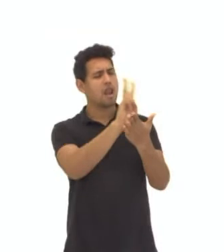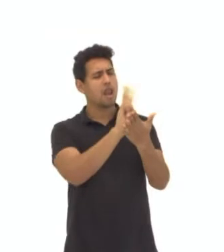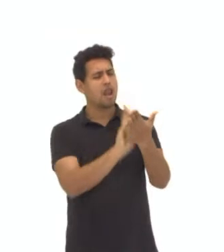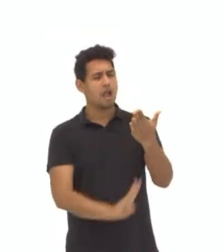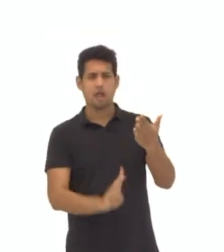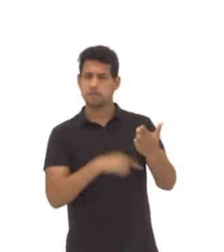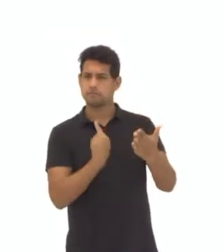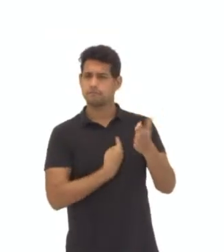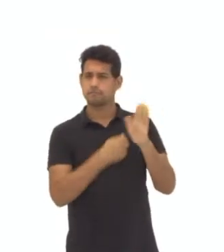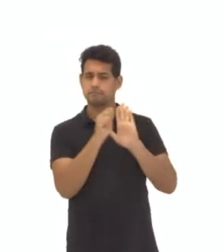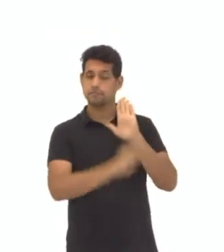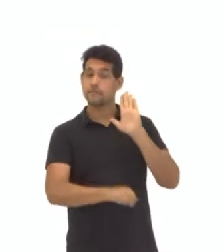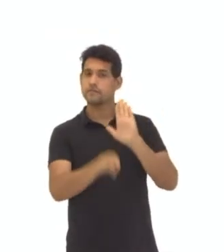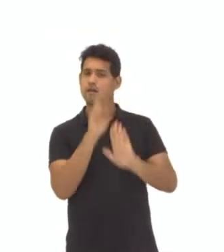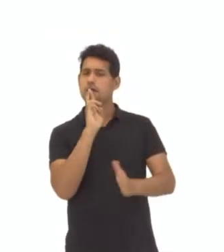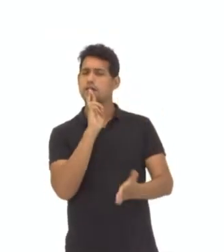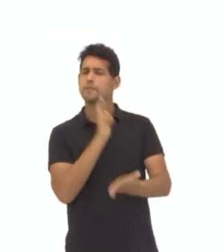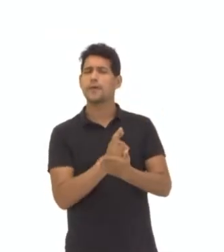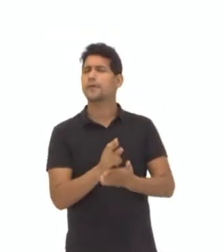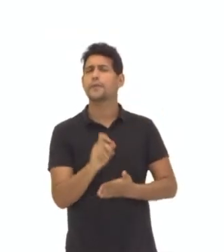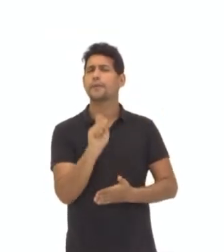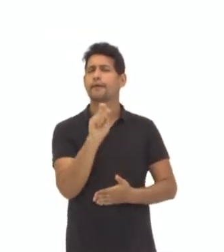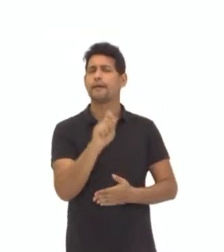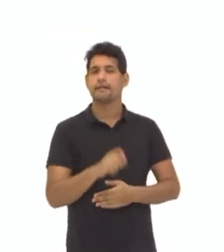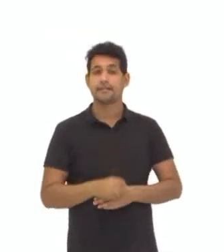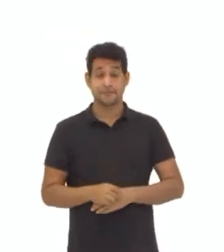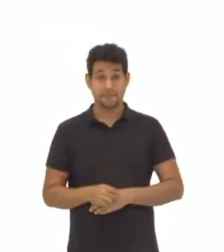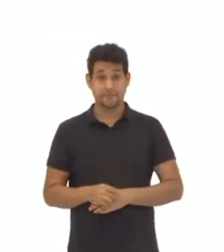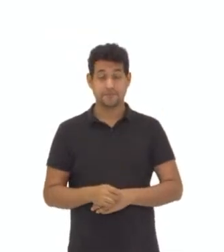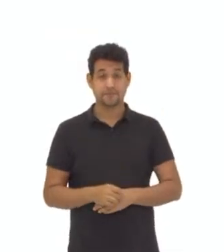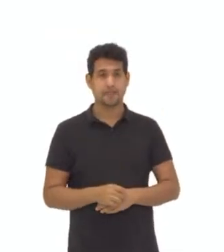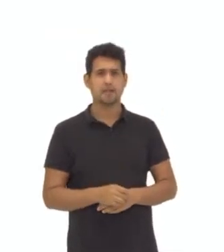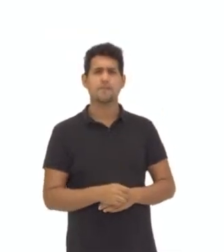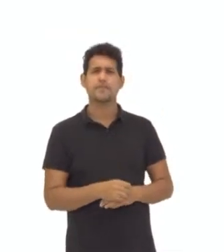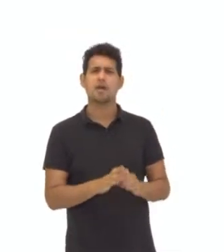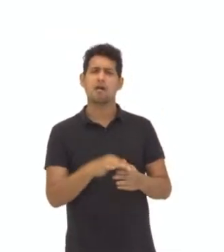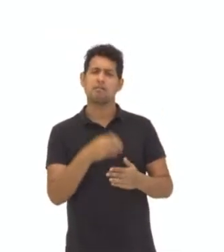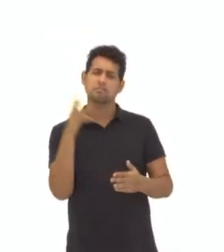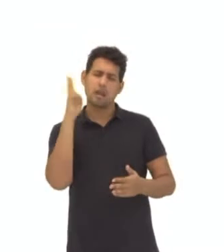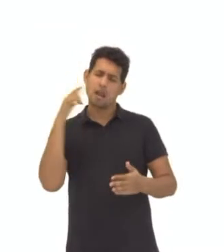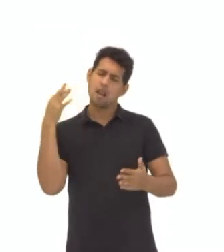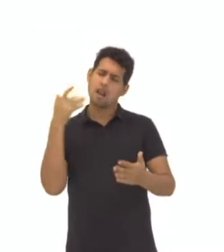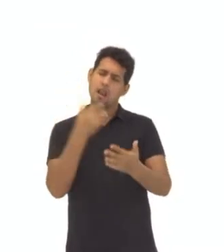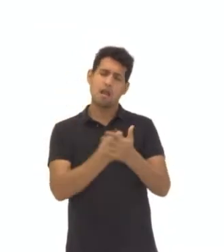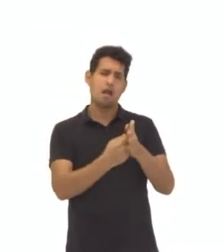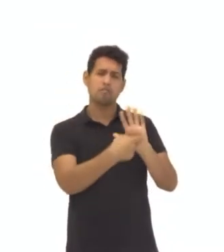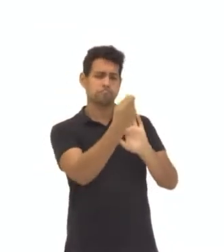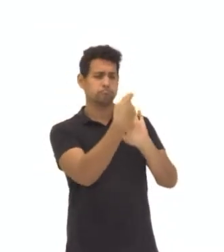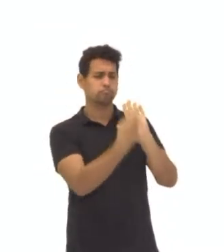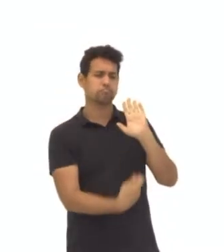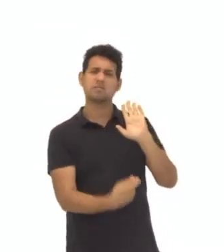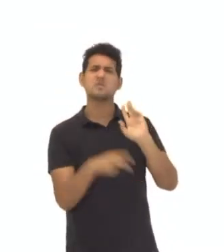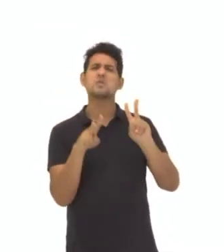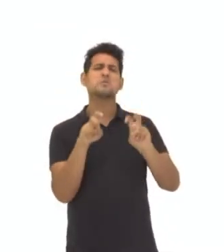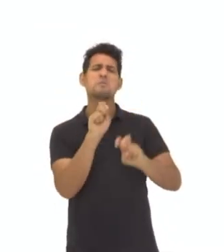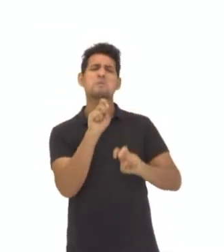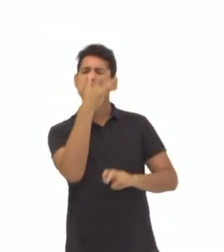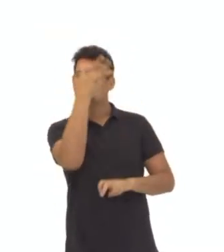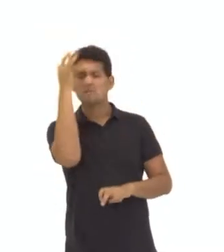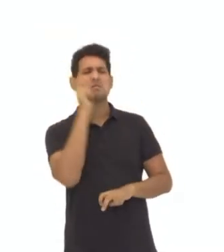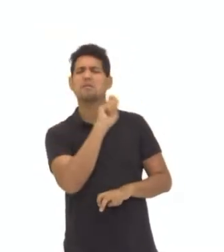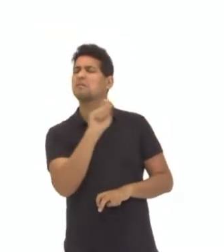a adolescência ali, parte da adolescência também. Então, esse conceito aqui que nós temos formado